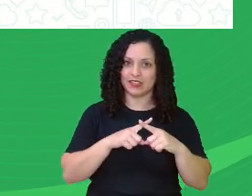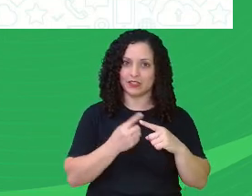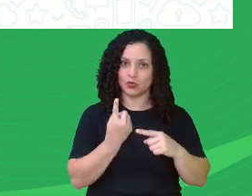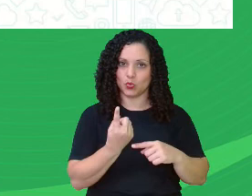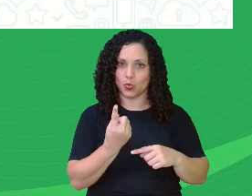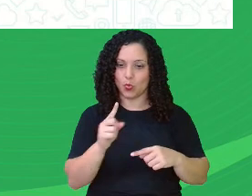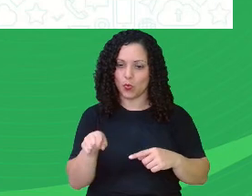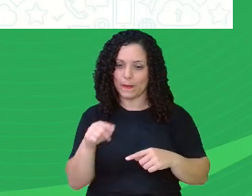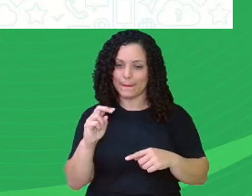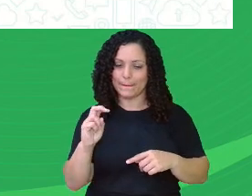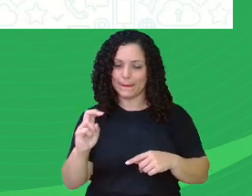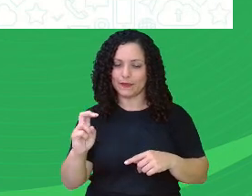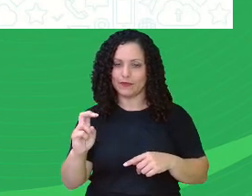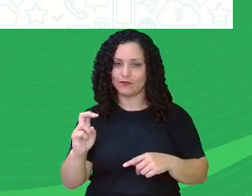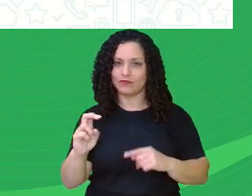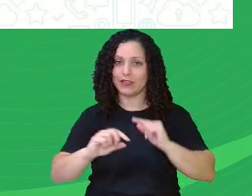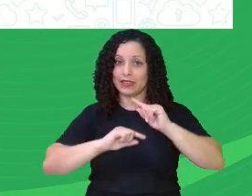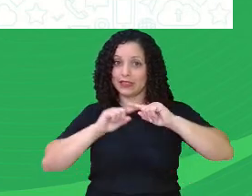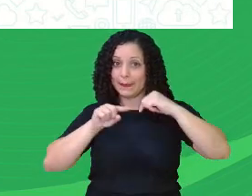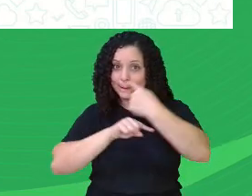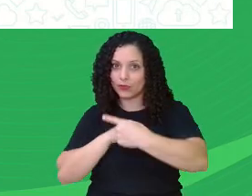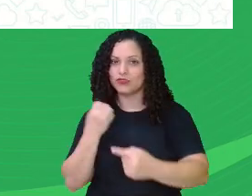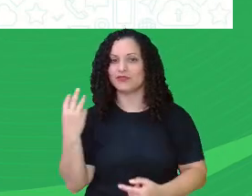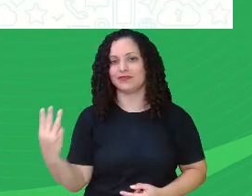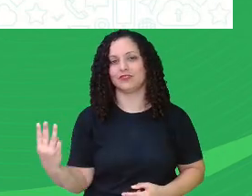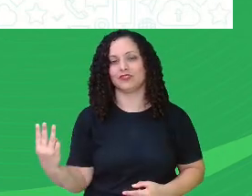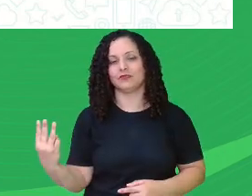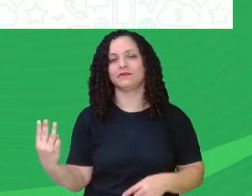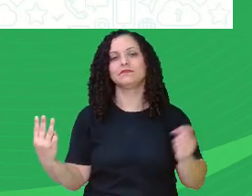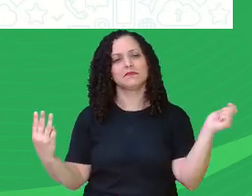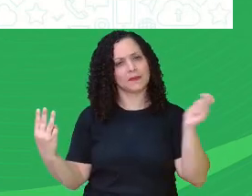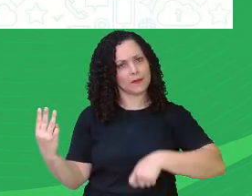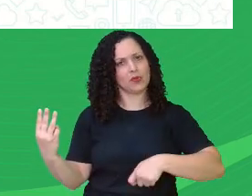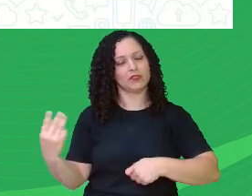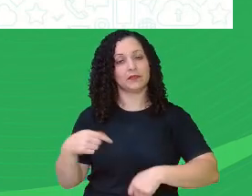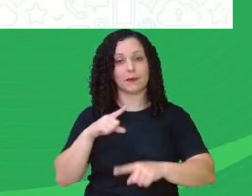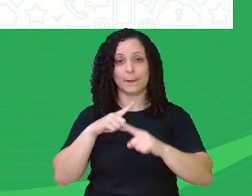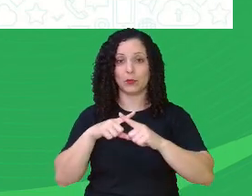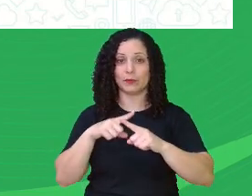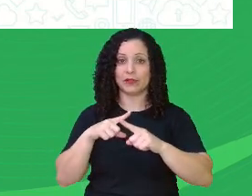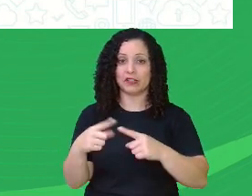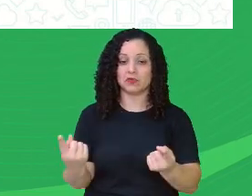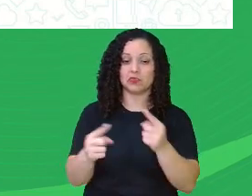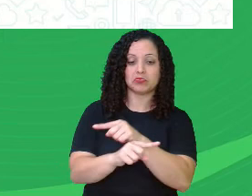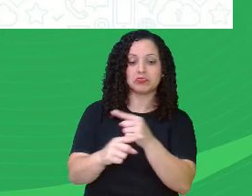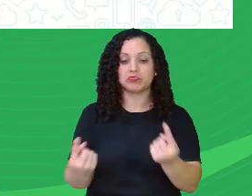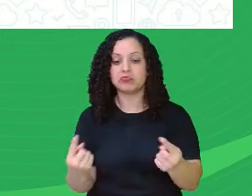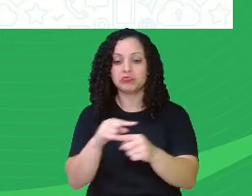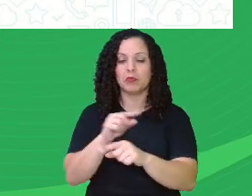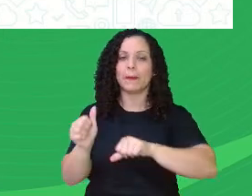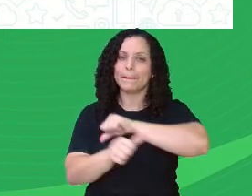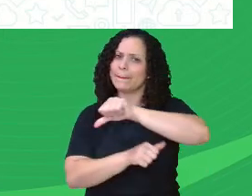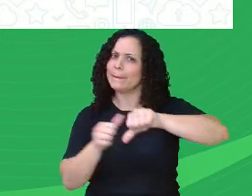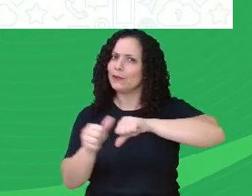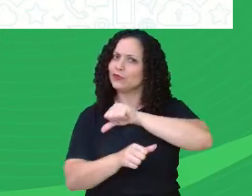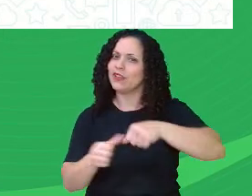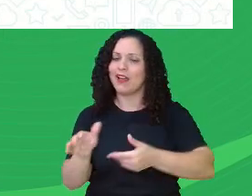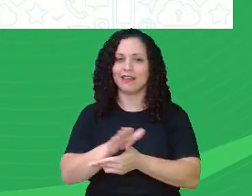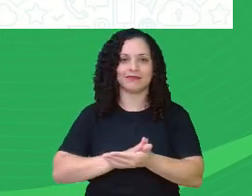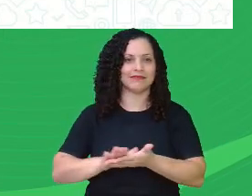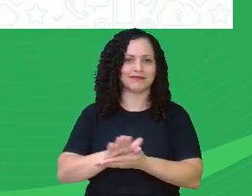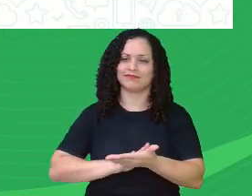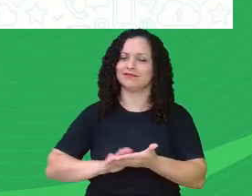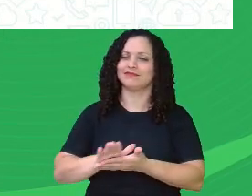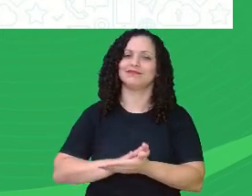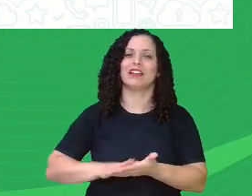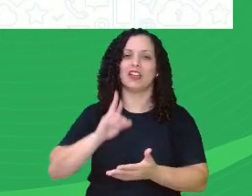Pode. Ó, na multiplicação, a ordem dos fatores não altera o produto. A ordem dos fatores não altera